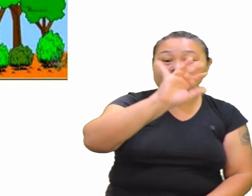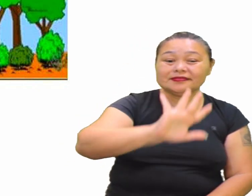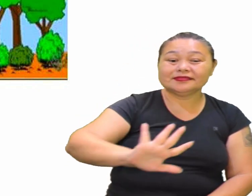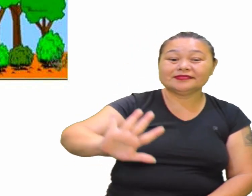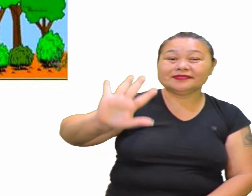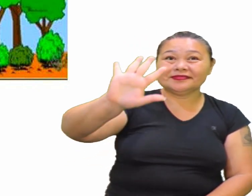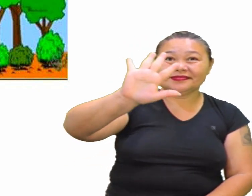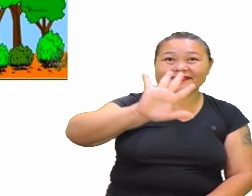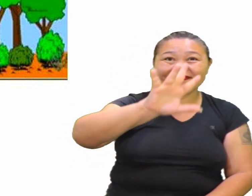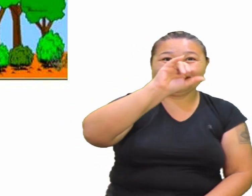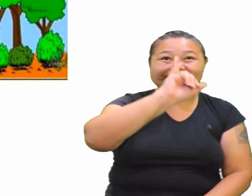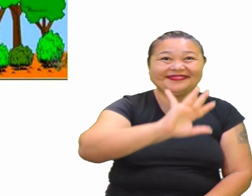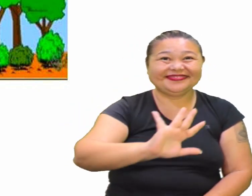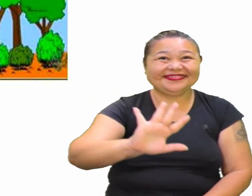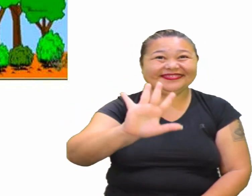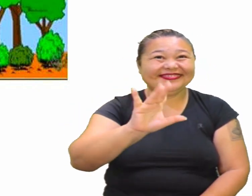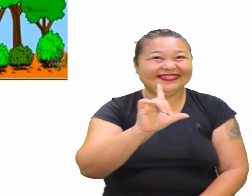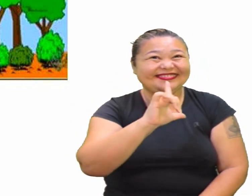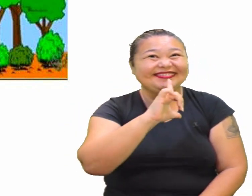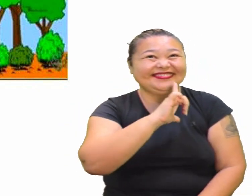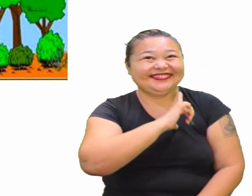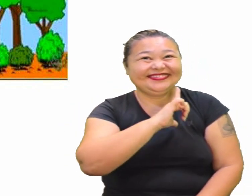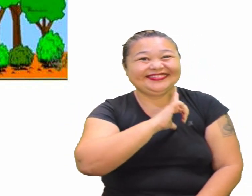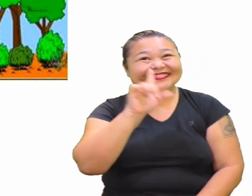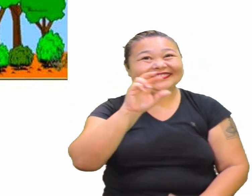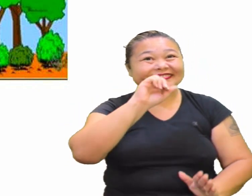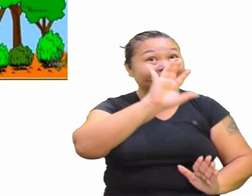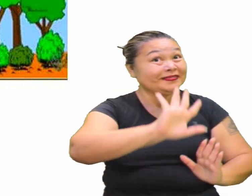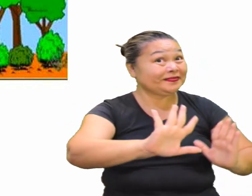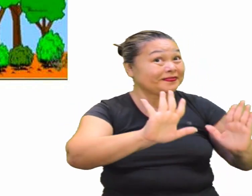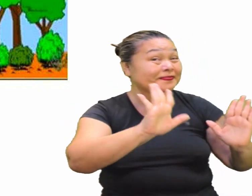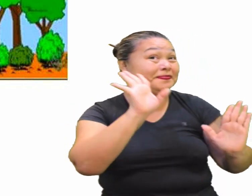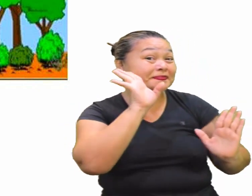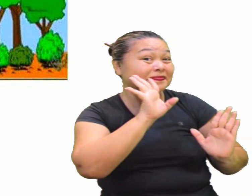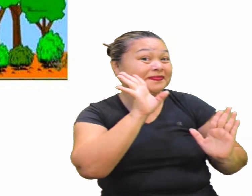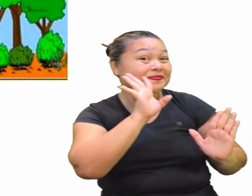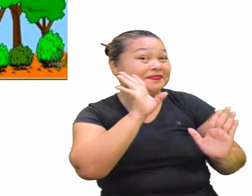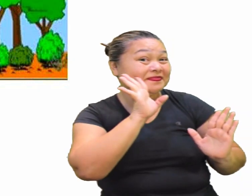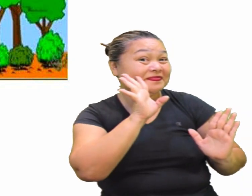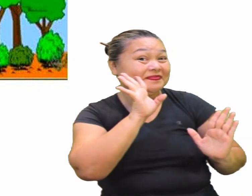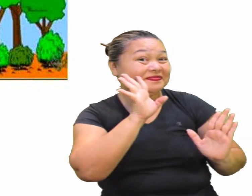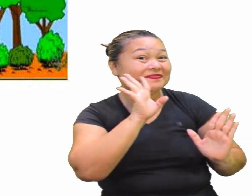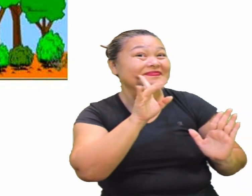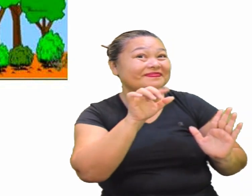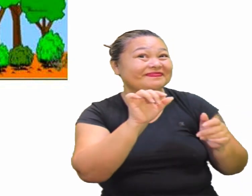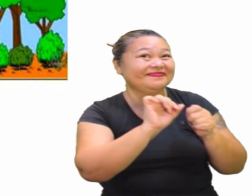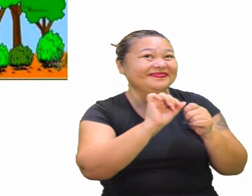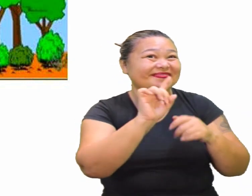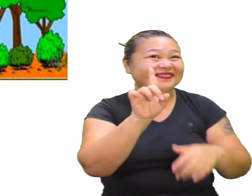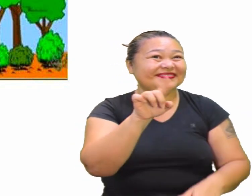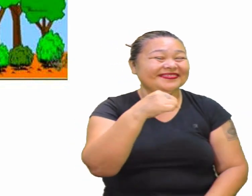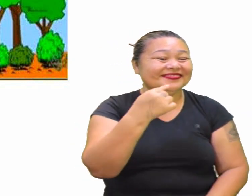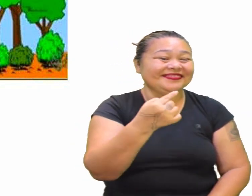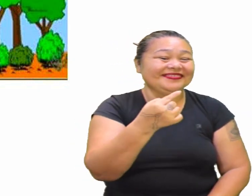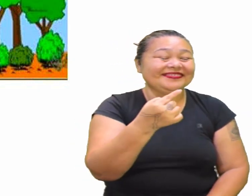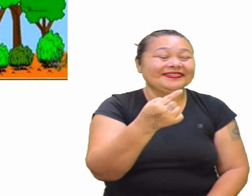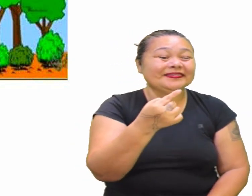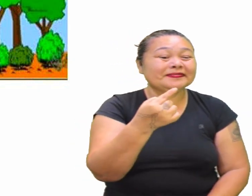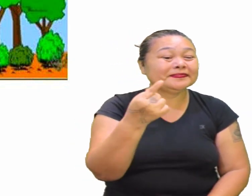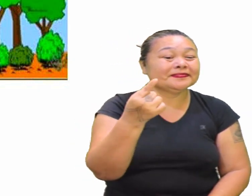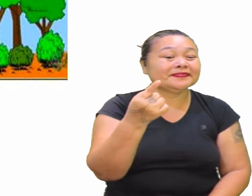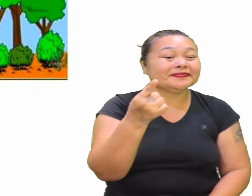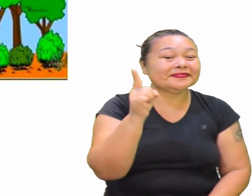acontece isso, ecológica, né? Justamente. Aqui a gente tem uma imagem, gente, bem legal. E essa setinha, lembra lá das setinhas nas cadeias,